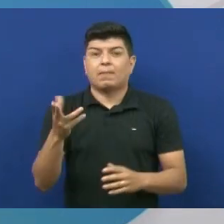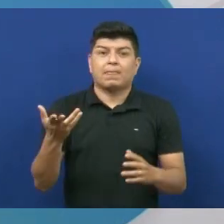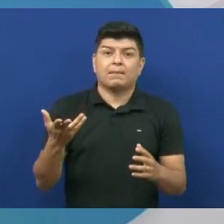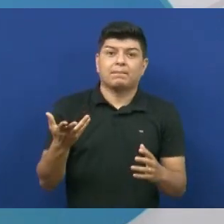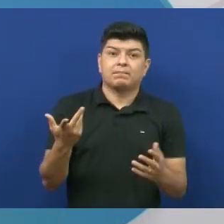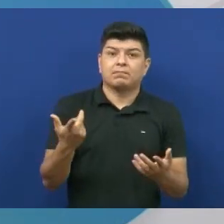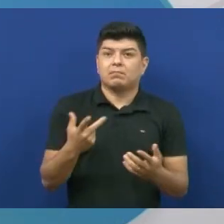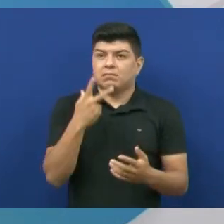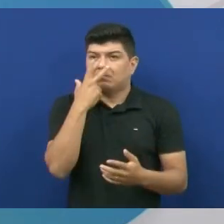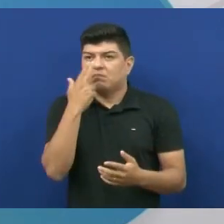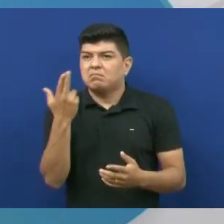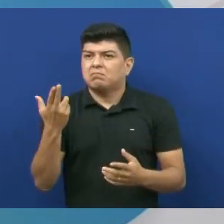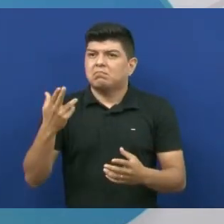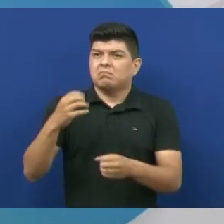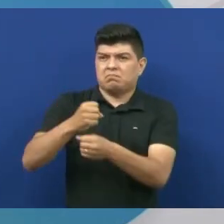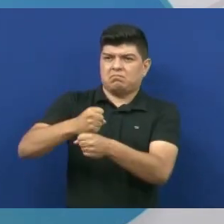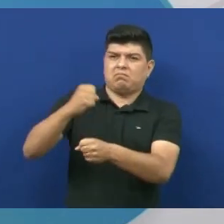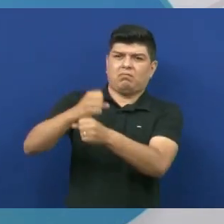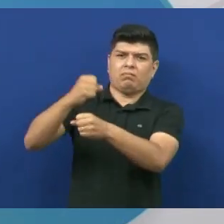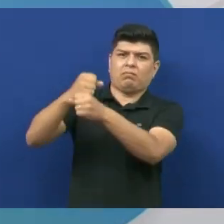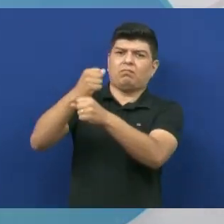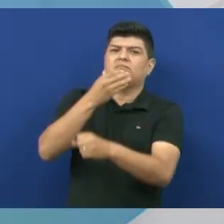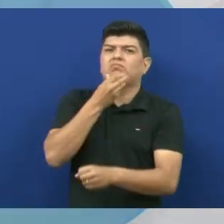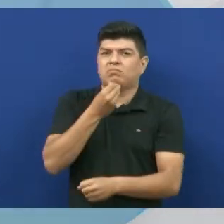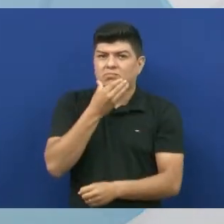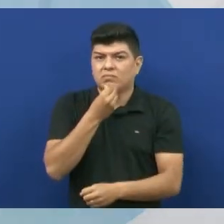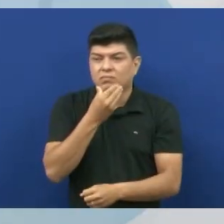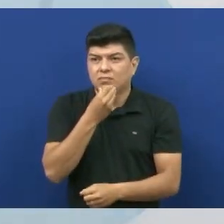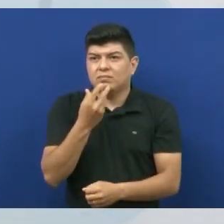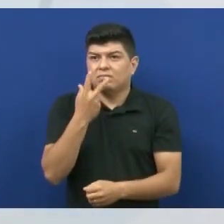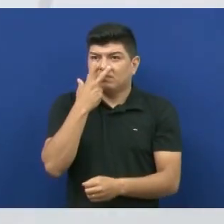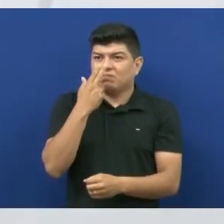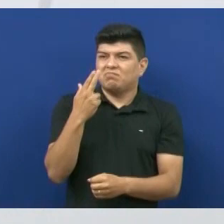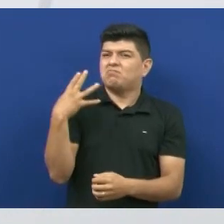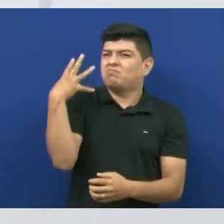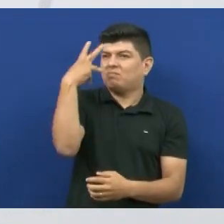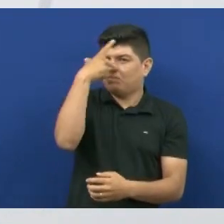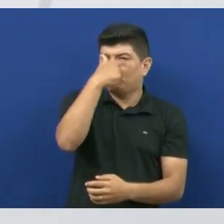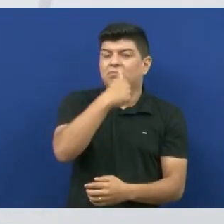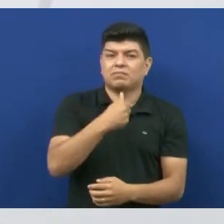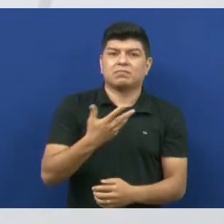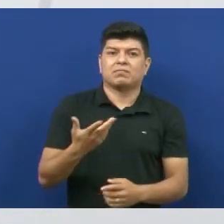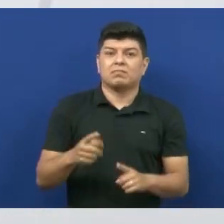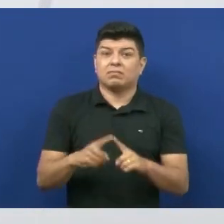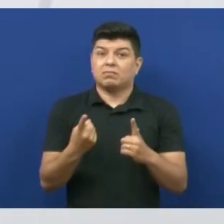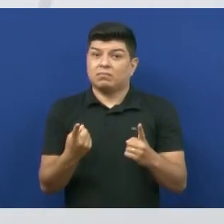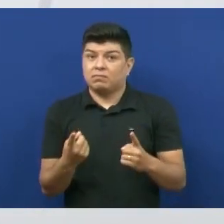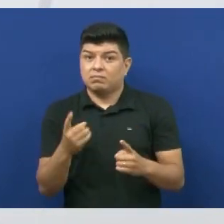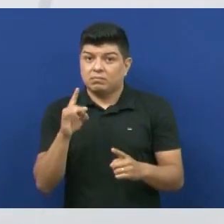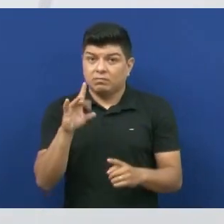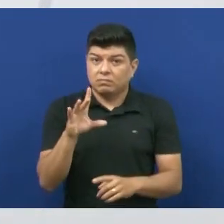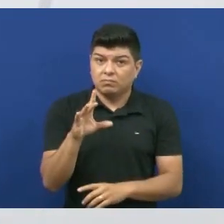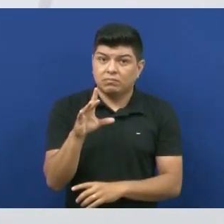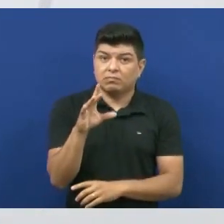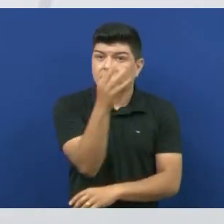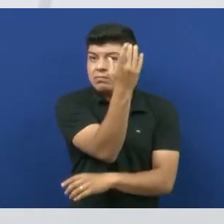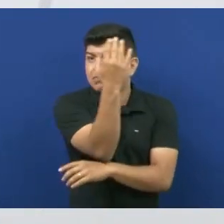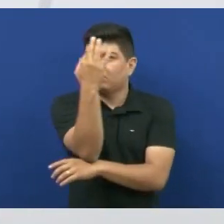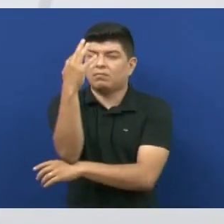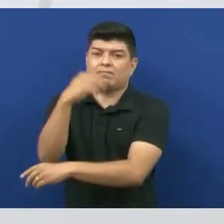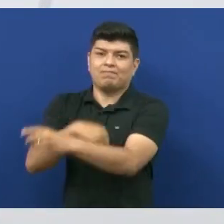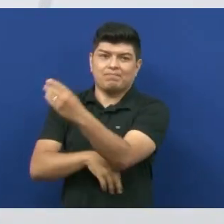uma obra arquitetônica feita pelo homem. Isso você considera belas paisagens. Só que as paisagens